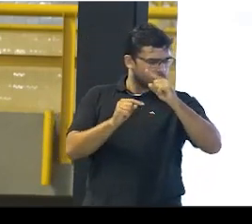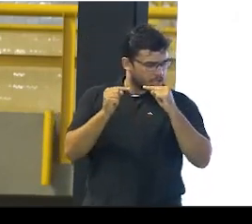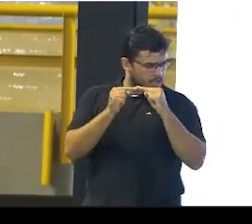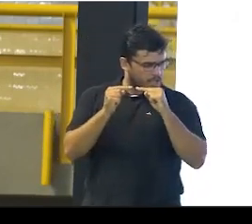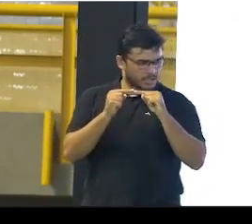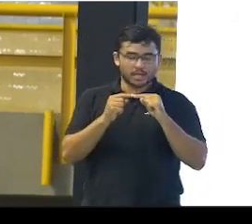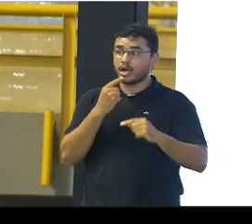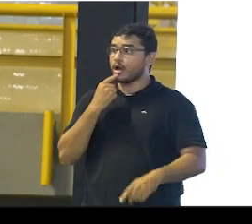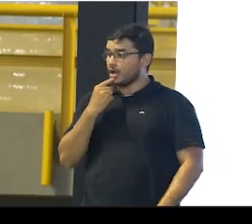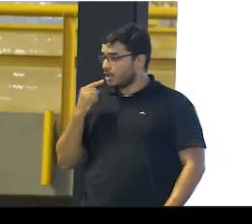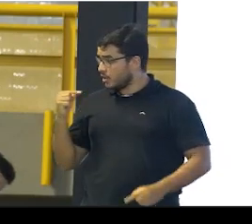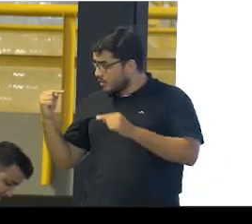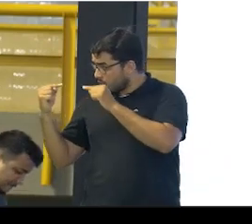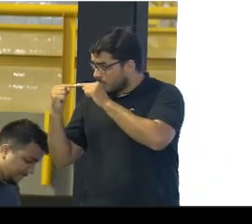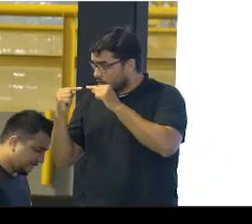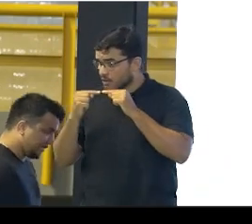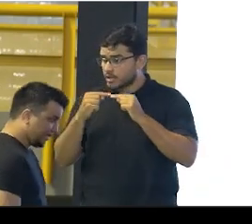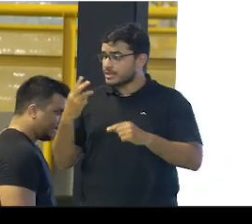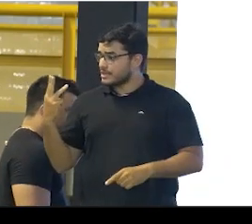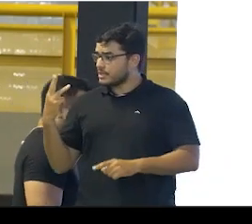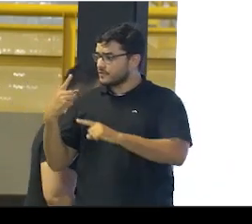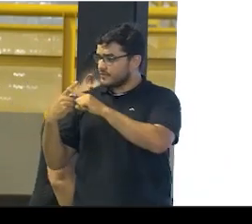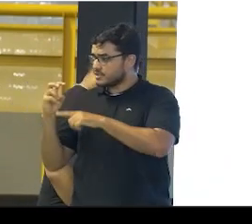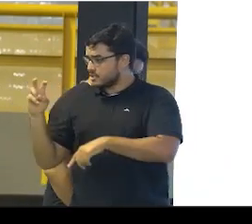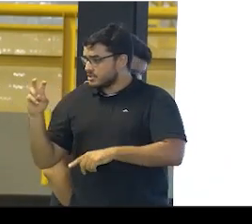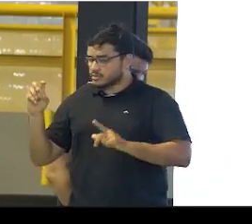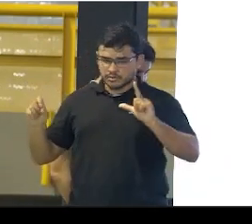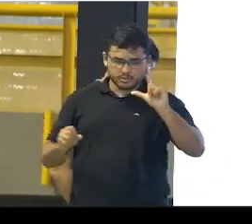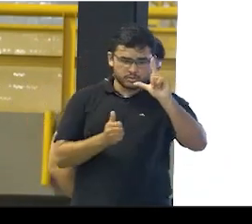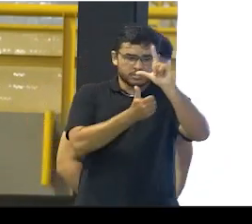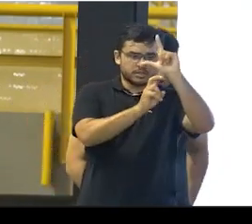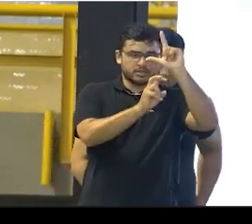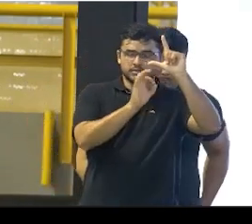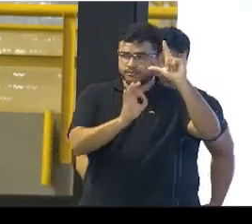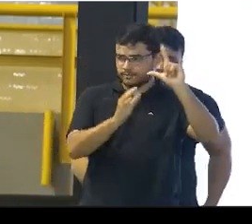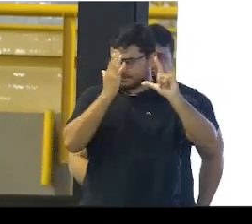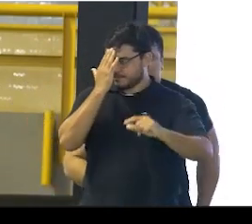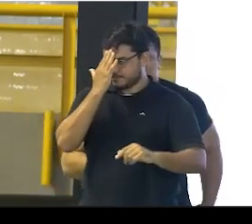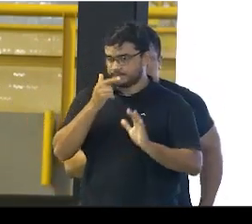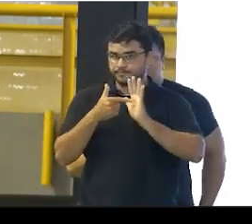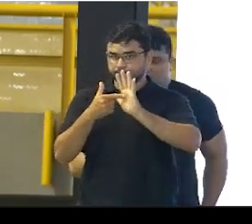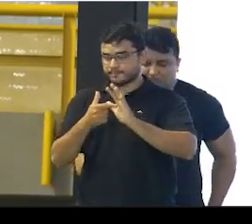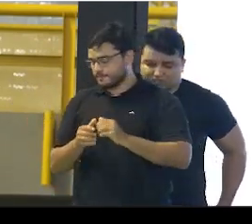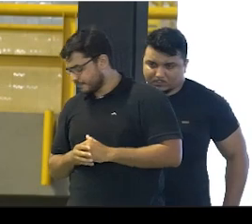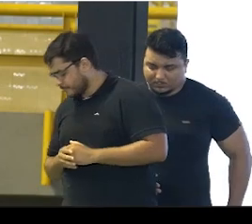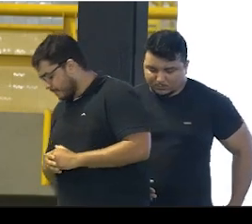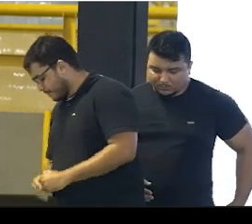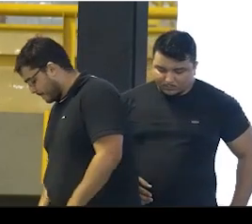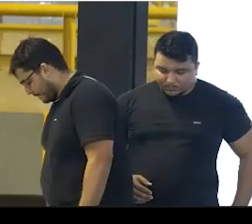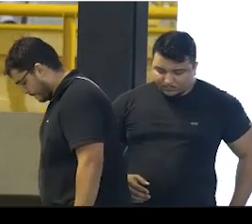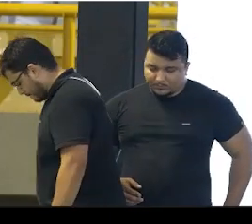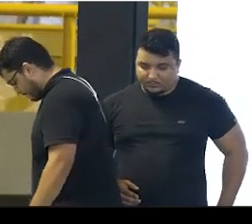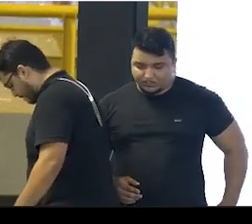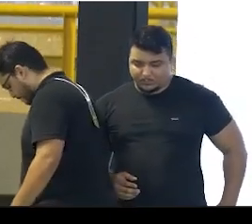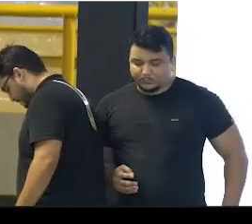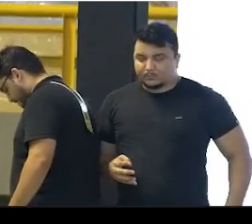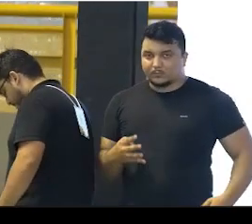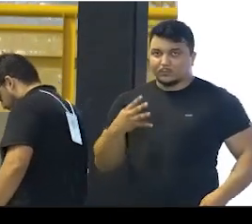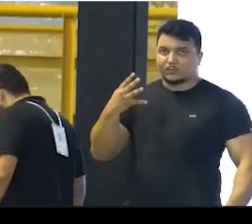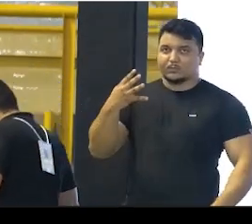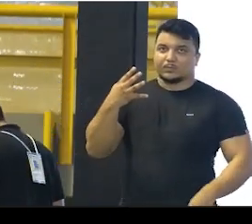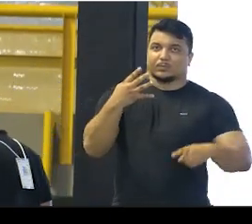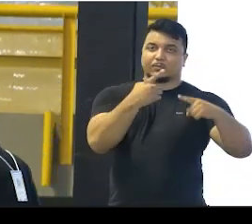que a distância daqui para cá era 15, 15 são quantas